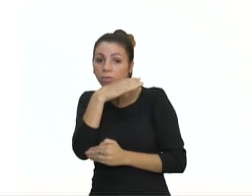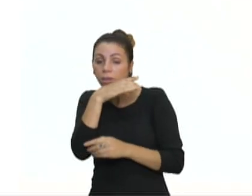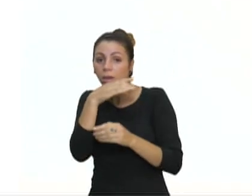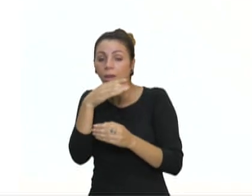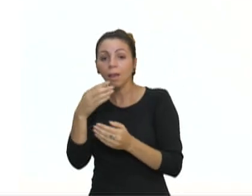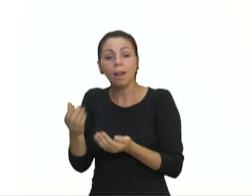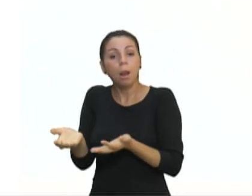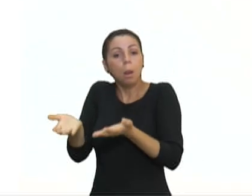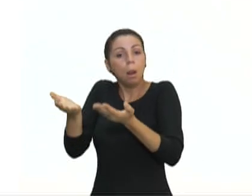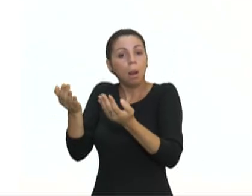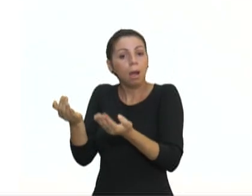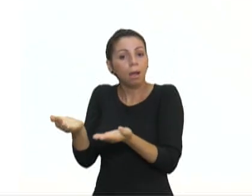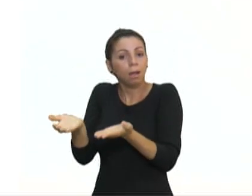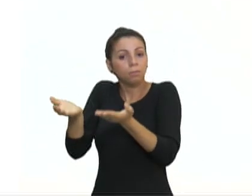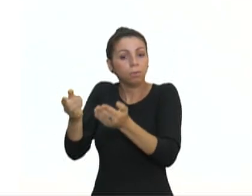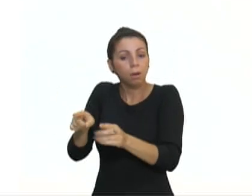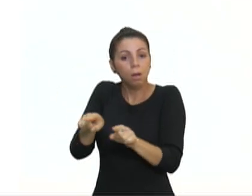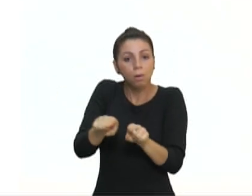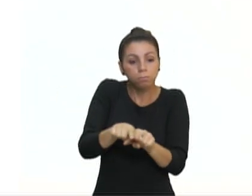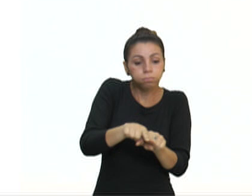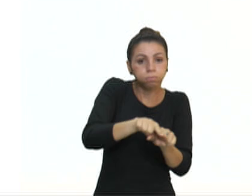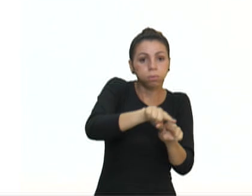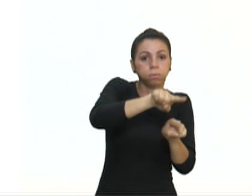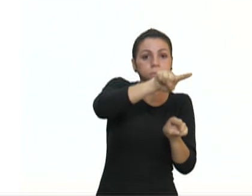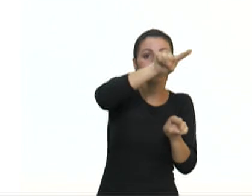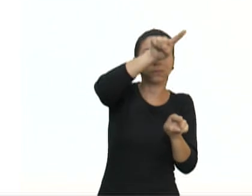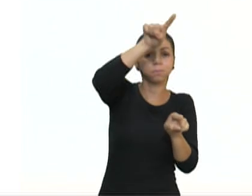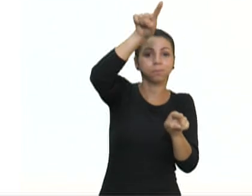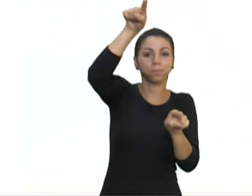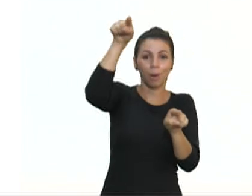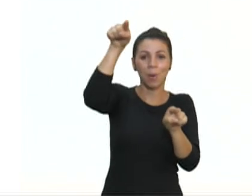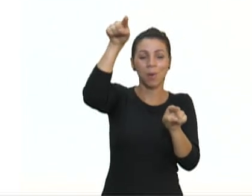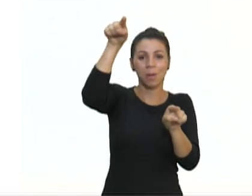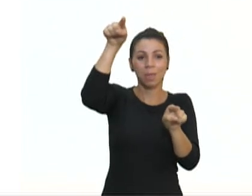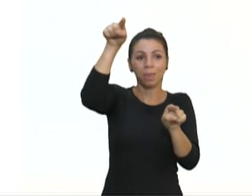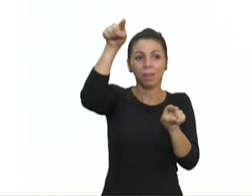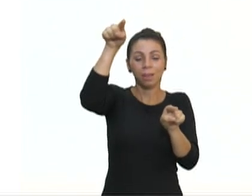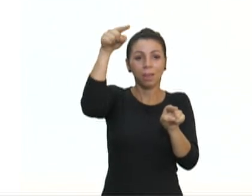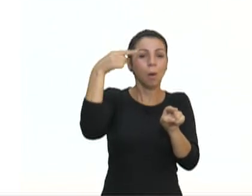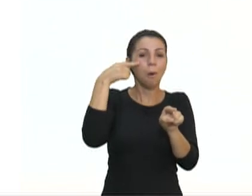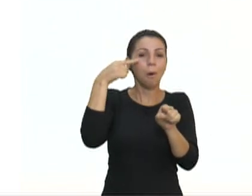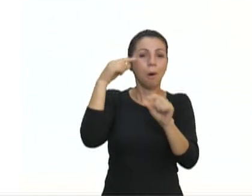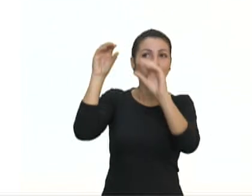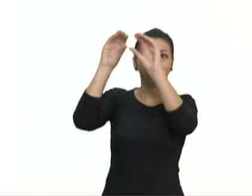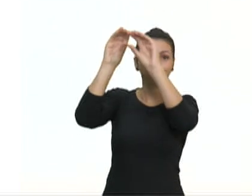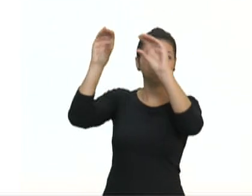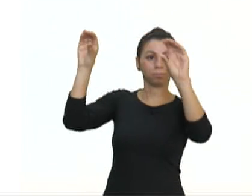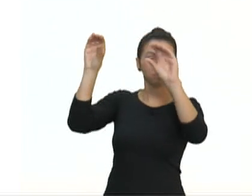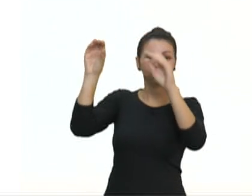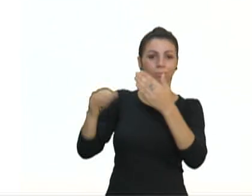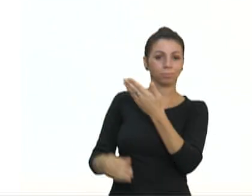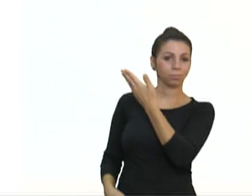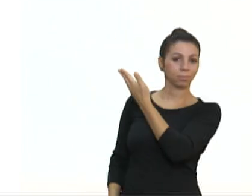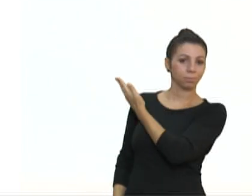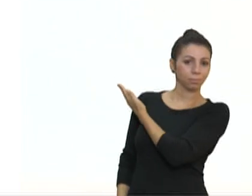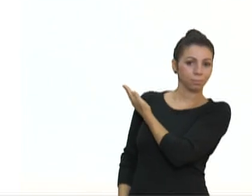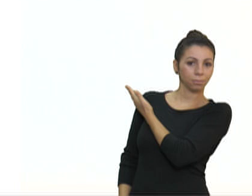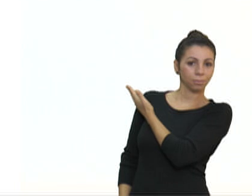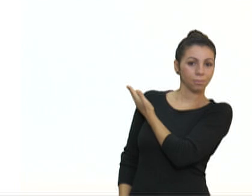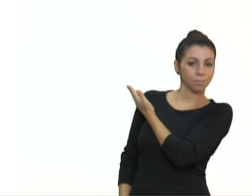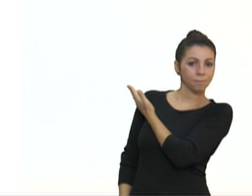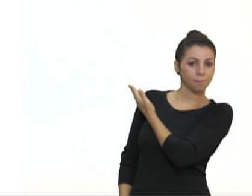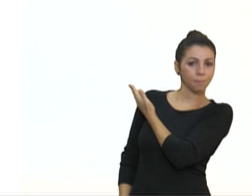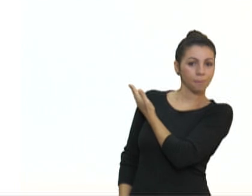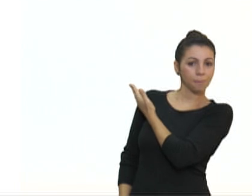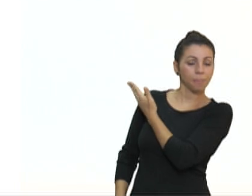imagens aqui. Um ar-condicionado instalado no alto. Isso indica que essa residência,